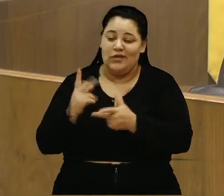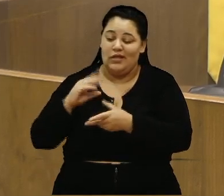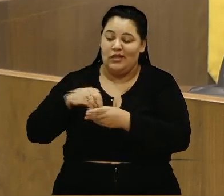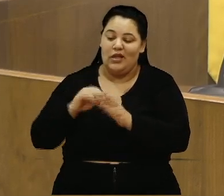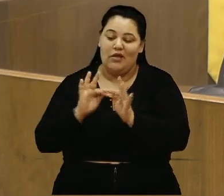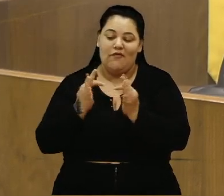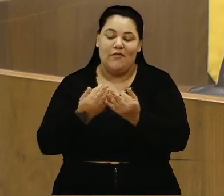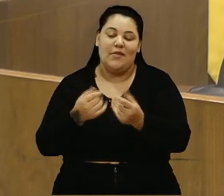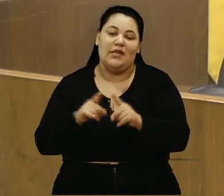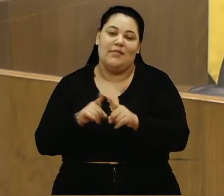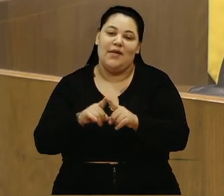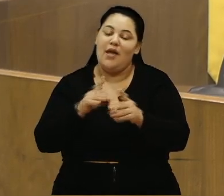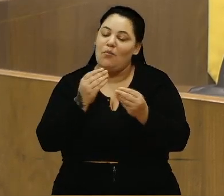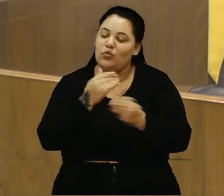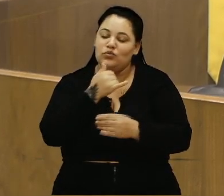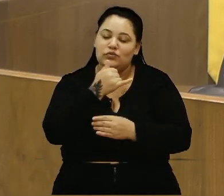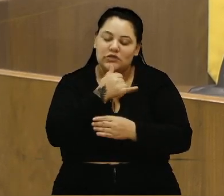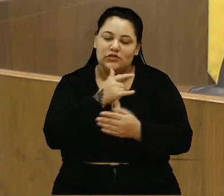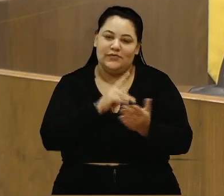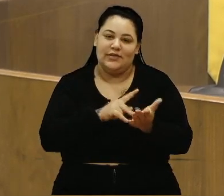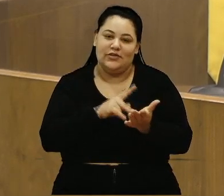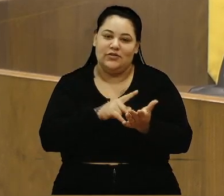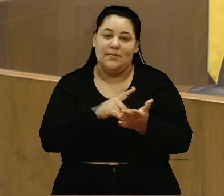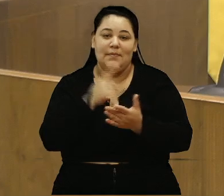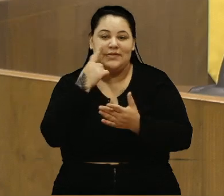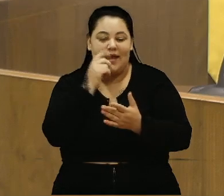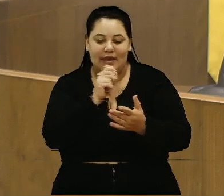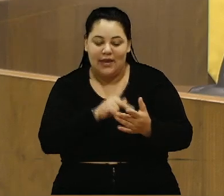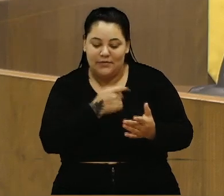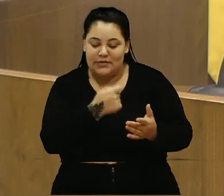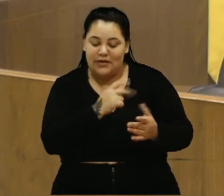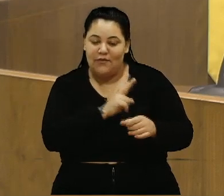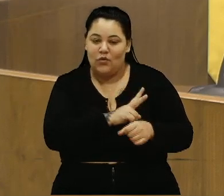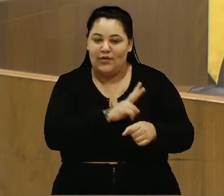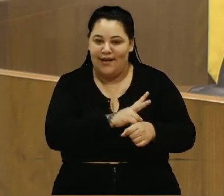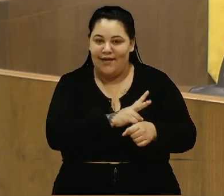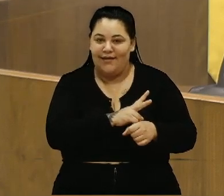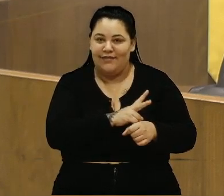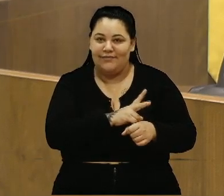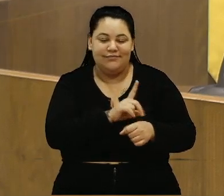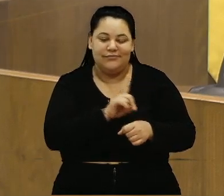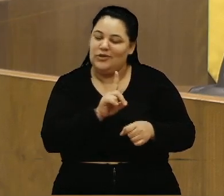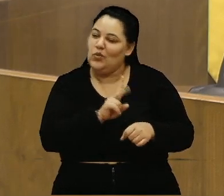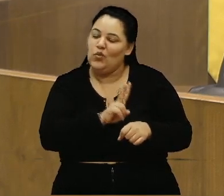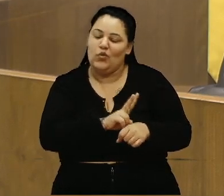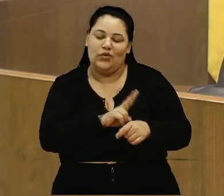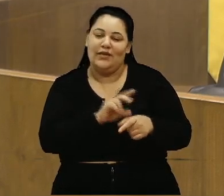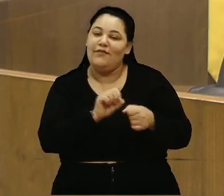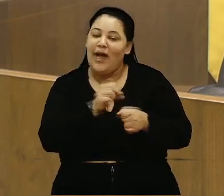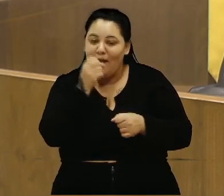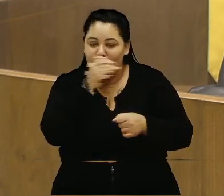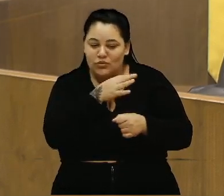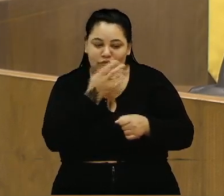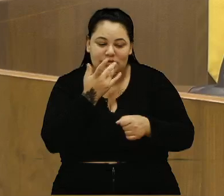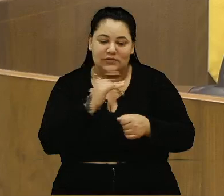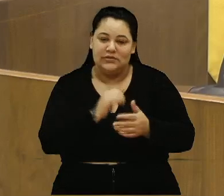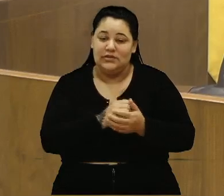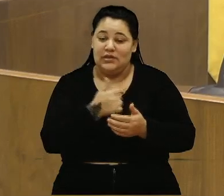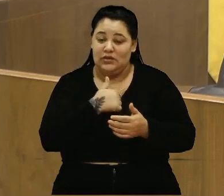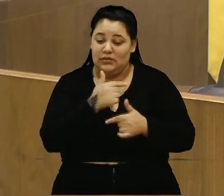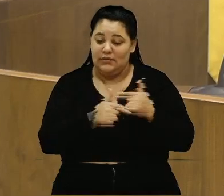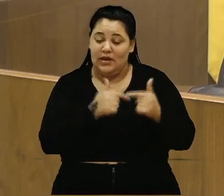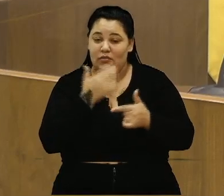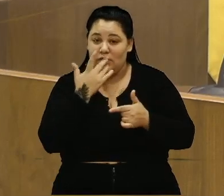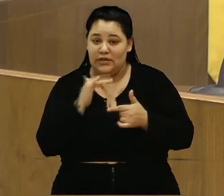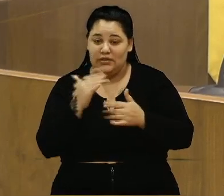família. Isso é muito triste. Pensar que quem deveria proteger acaba muitas vezes fazendo esse tipo de coisa. Então, quando trabalhei com criança